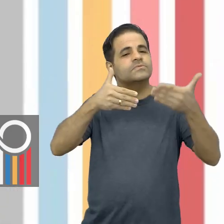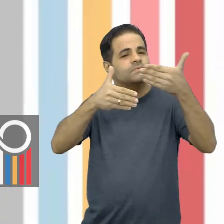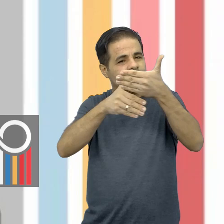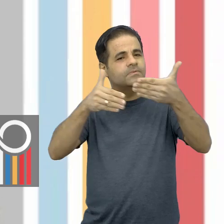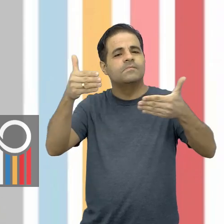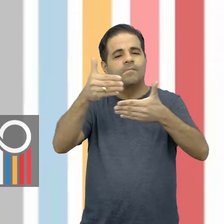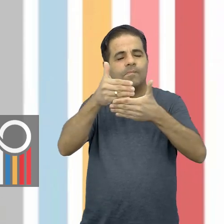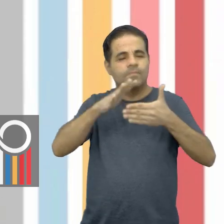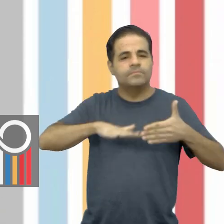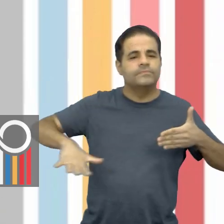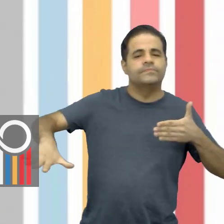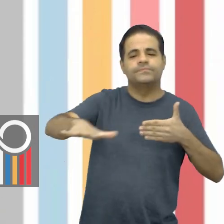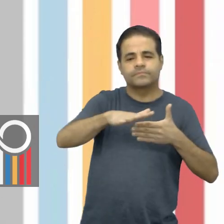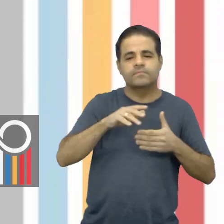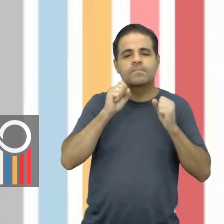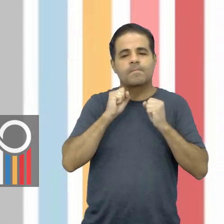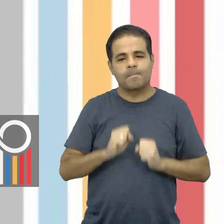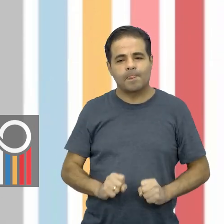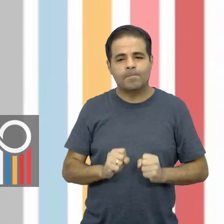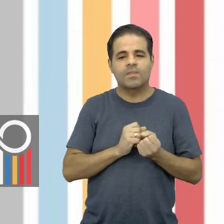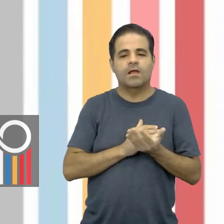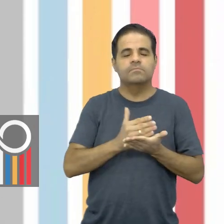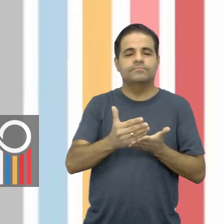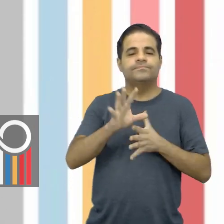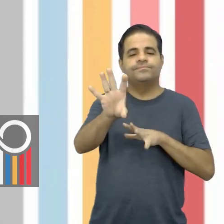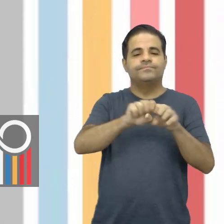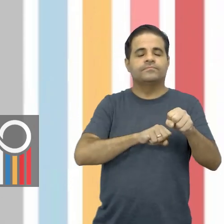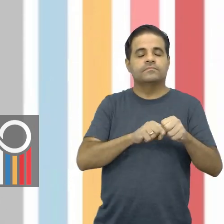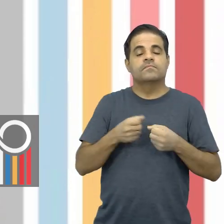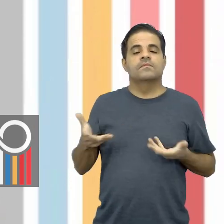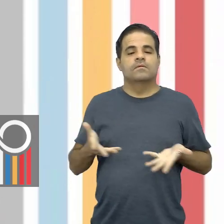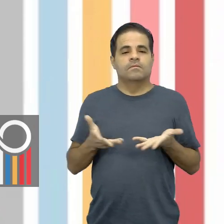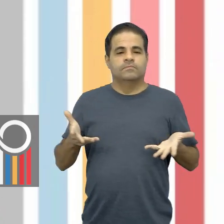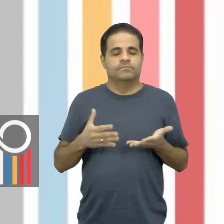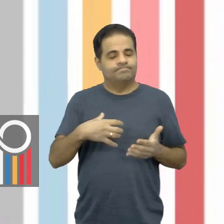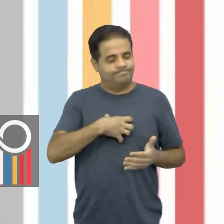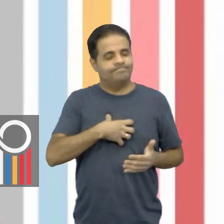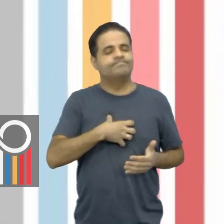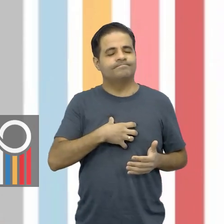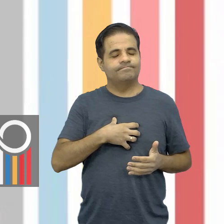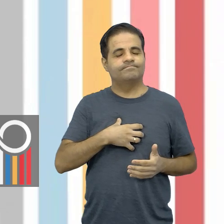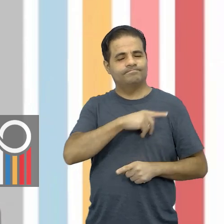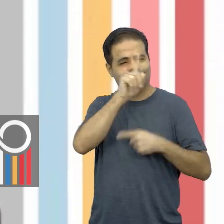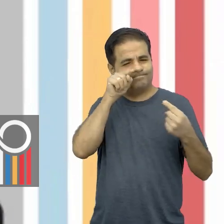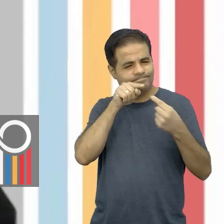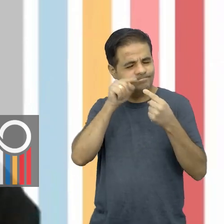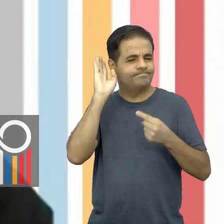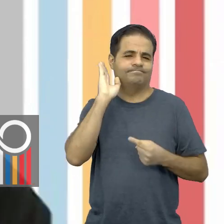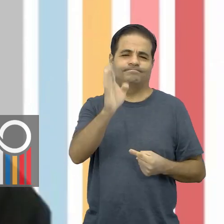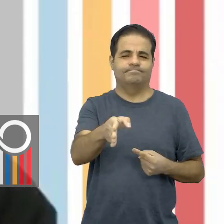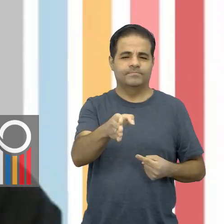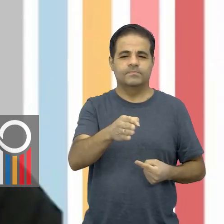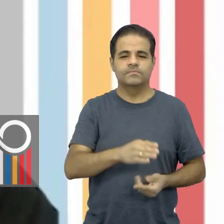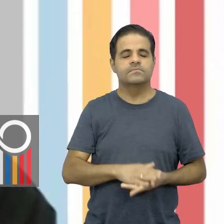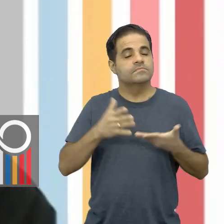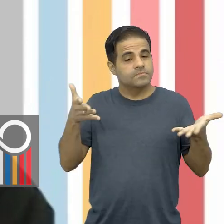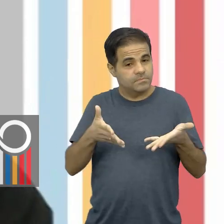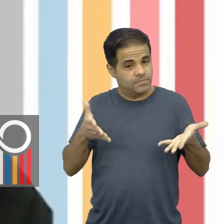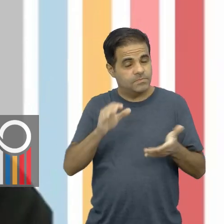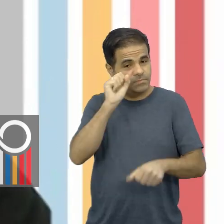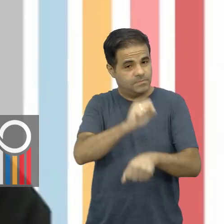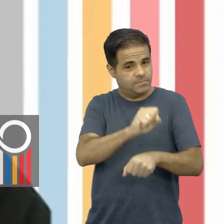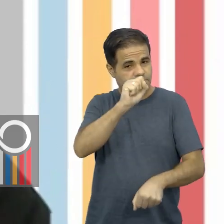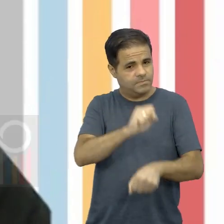com vocês, para que a gente possa começar a nossa formação de hoje de forma bem objetiva, tá bem? Então, só um instante,